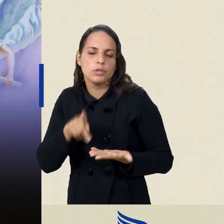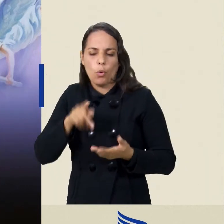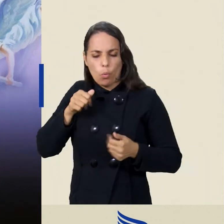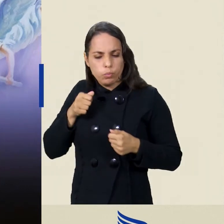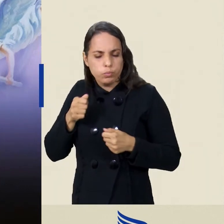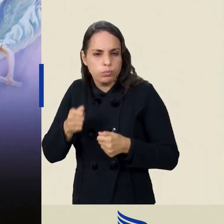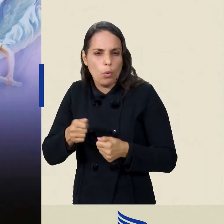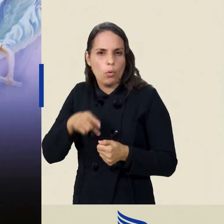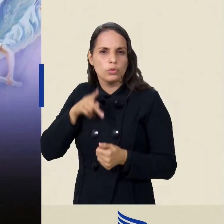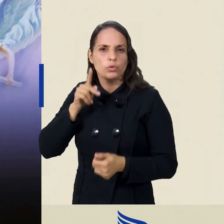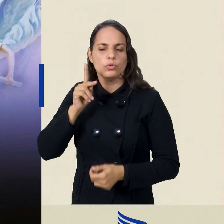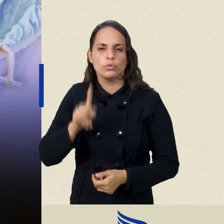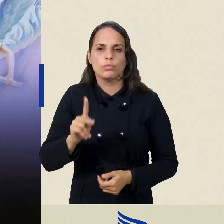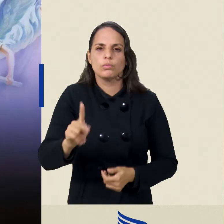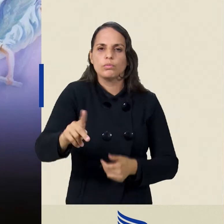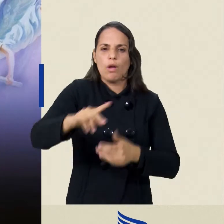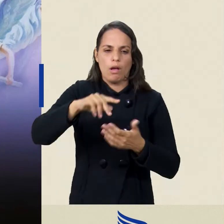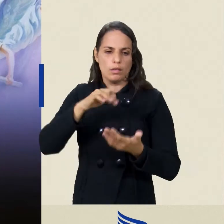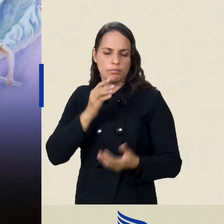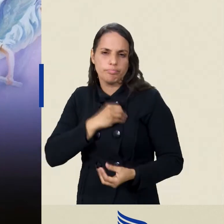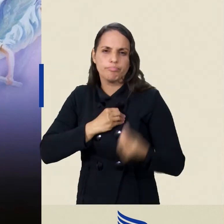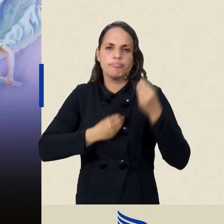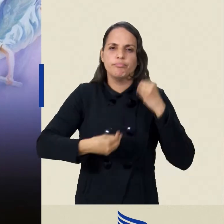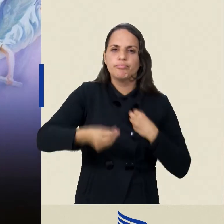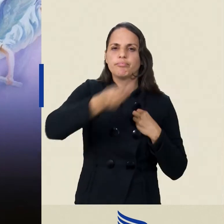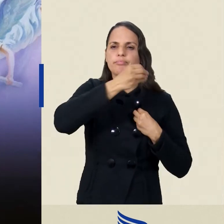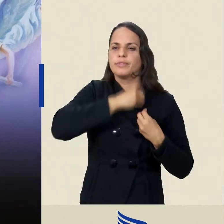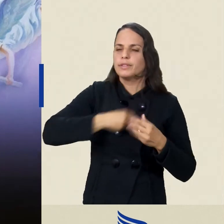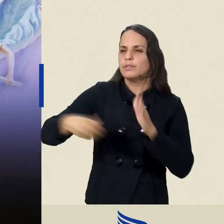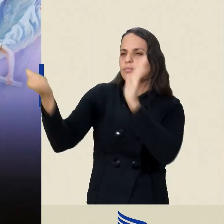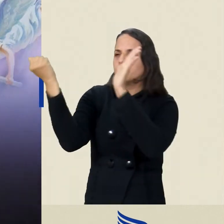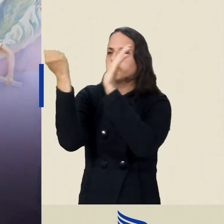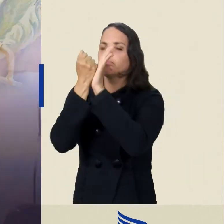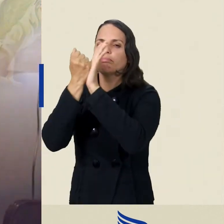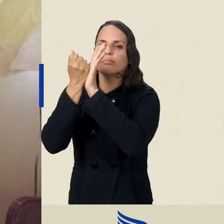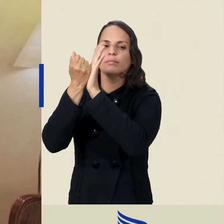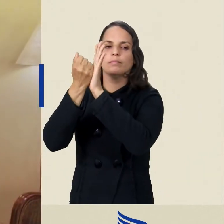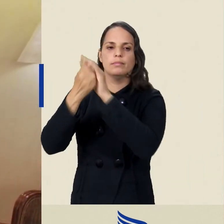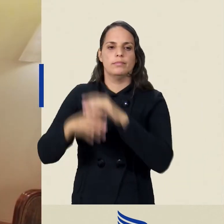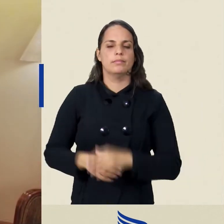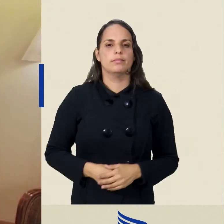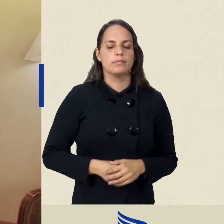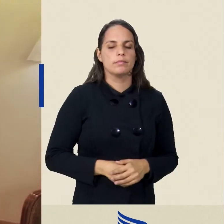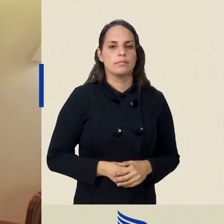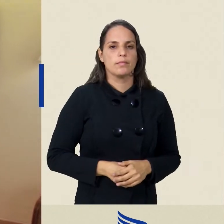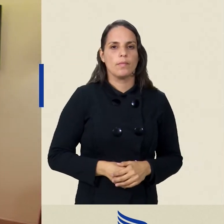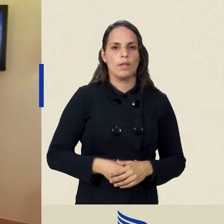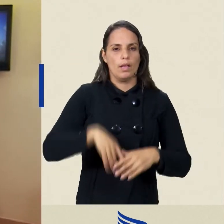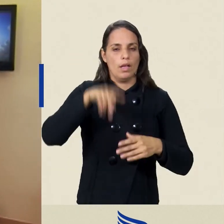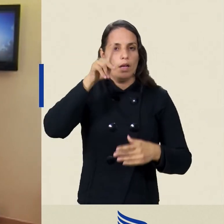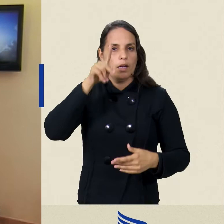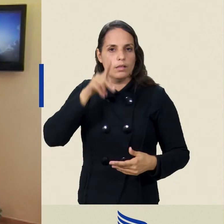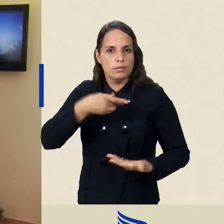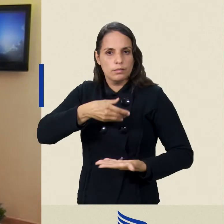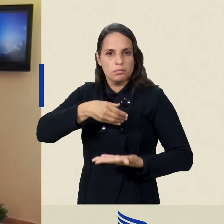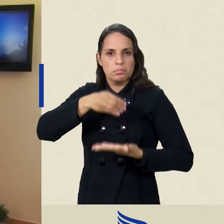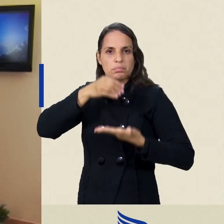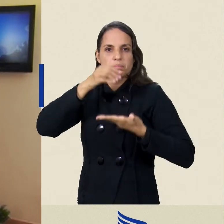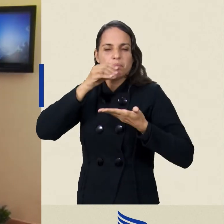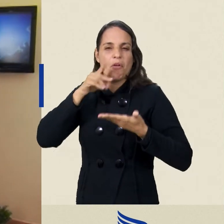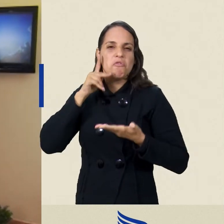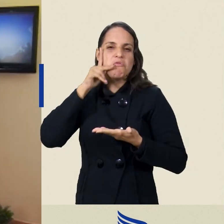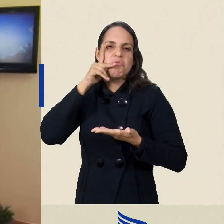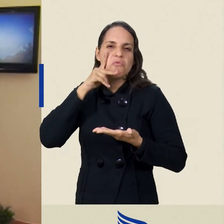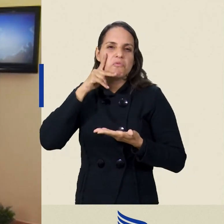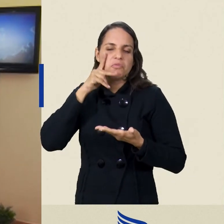na transgressão receberão o sinal da besta. Os que beberam o vinho de Babilônia beberão o